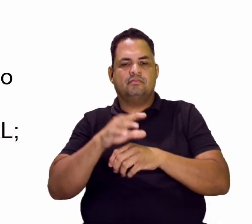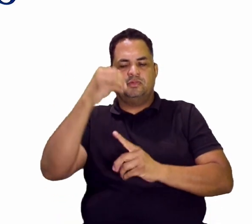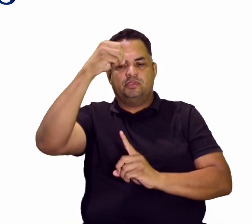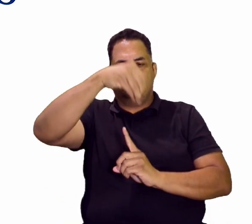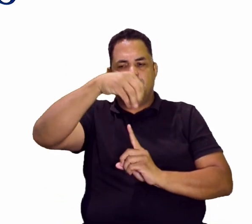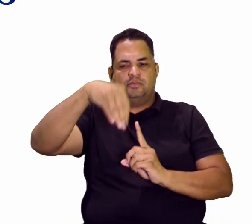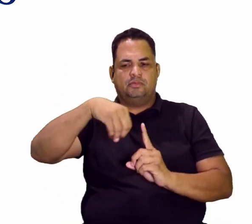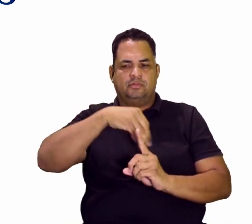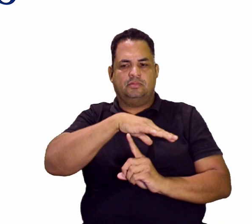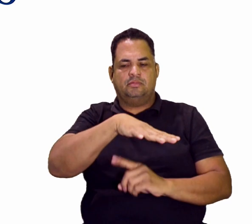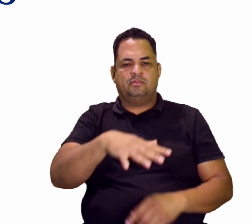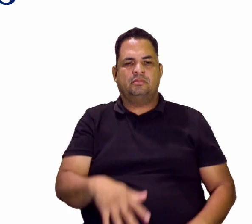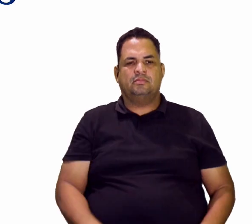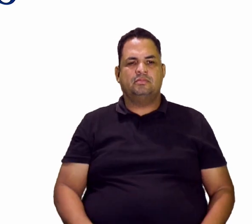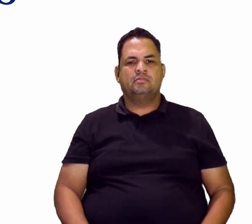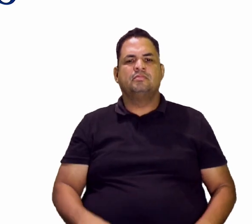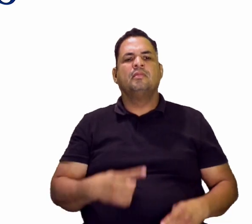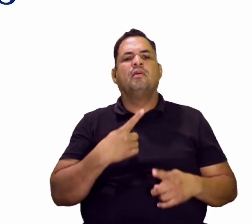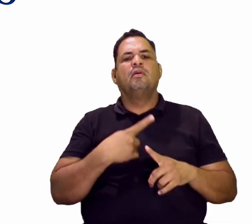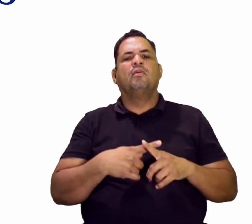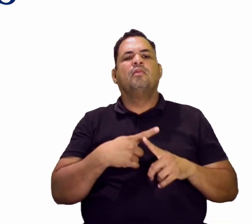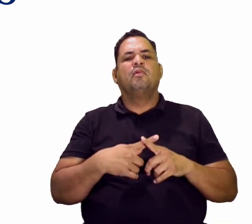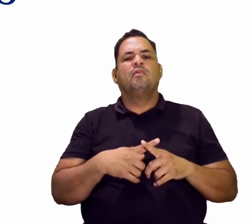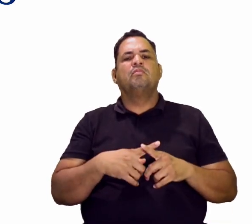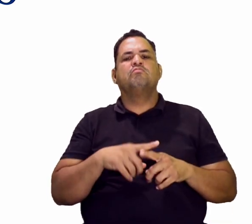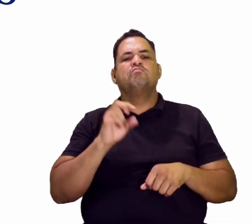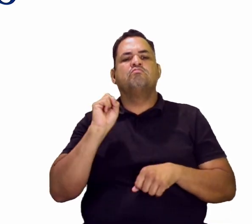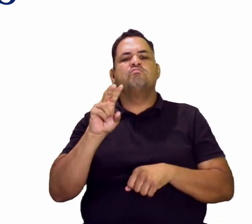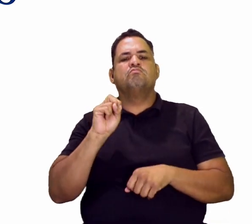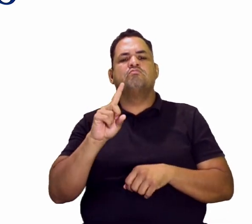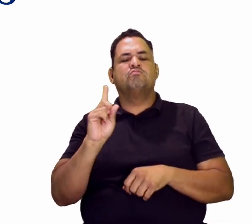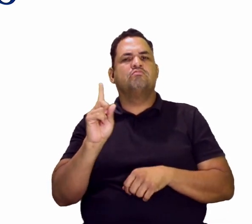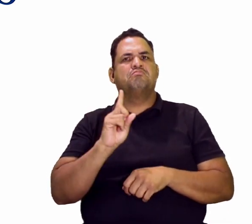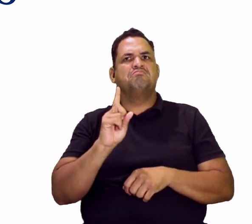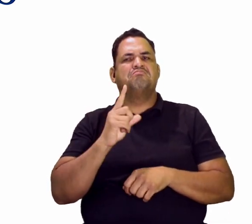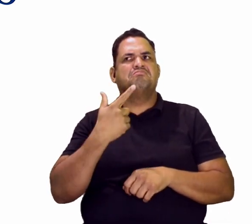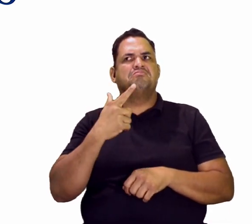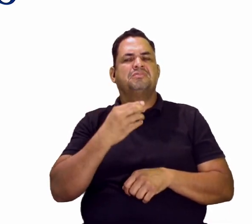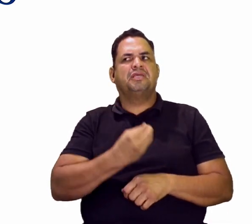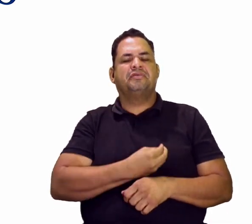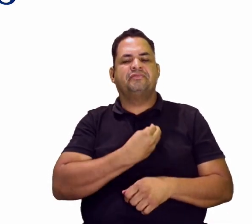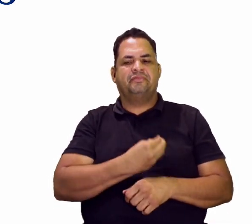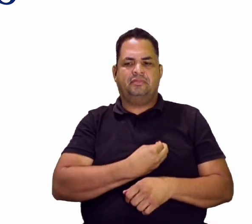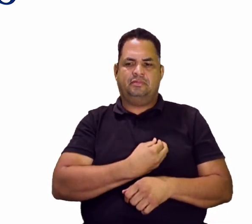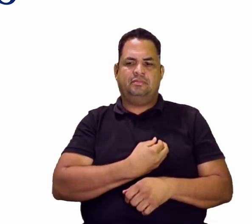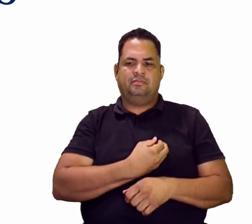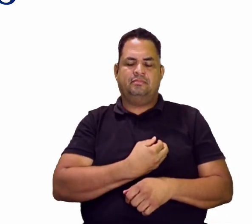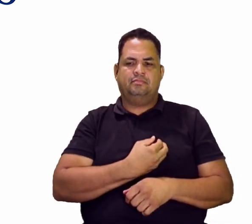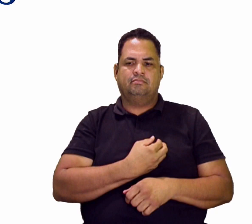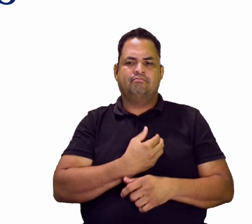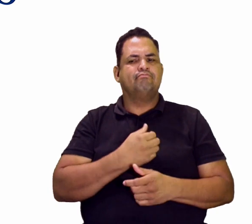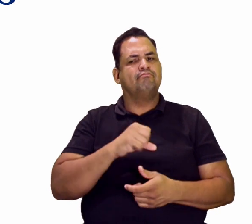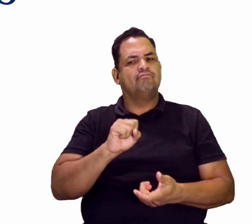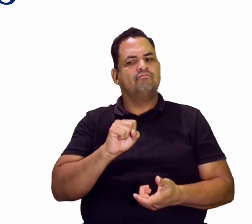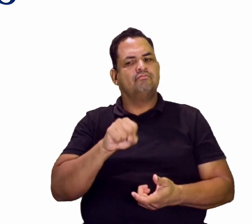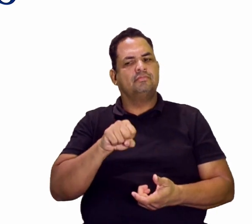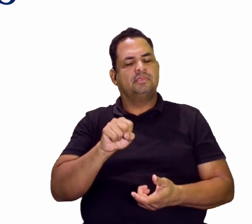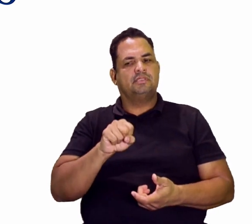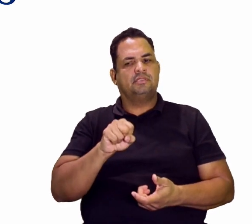fungos, tá? Por que os vírus não são considerados vivos? Eis a questão. São ou não